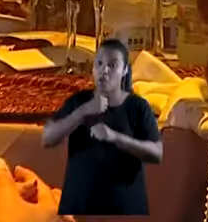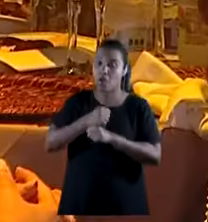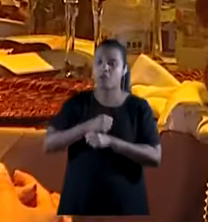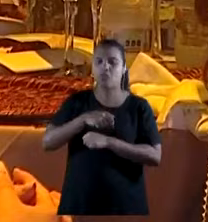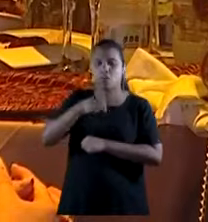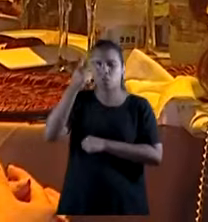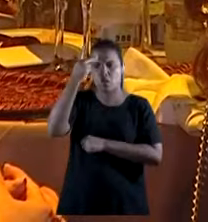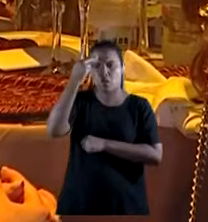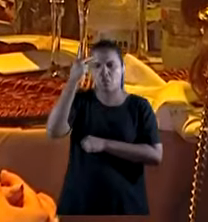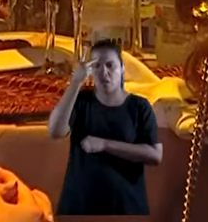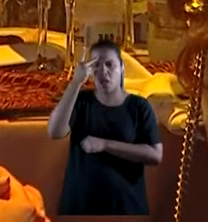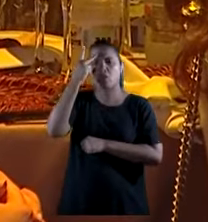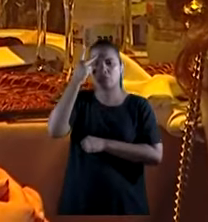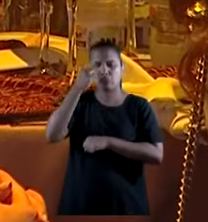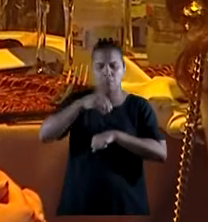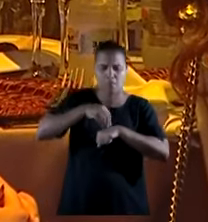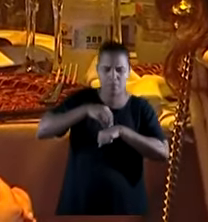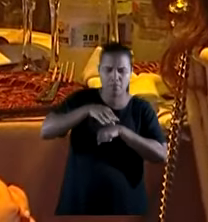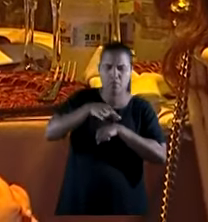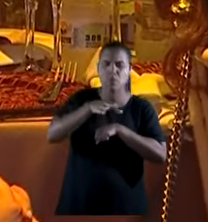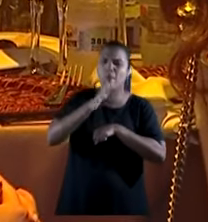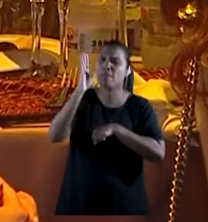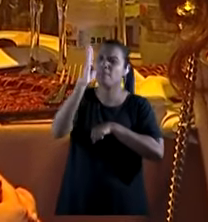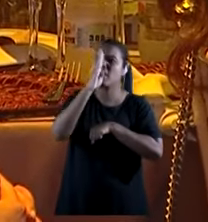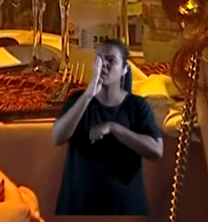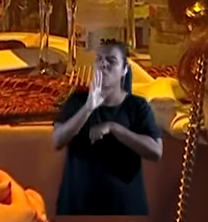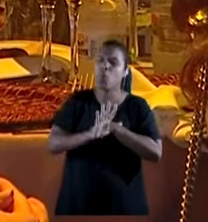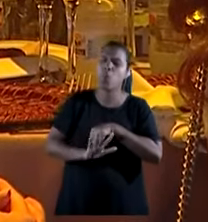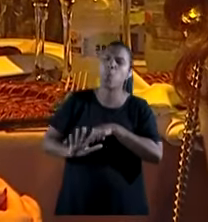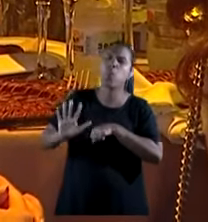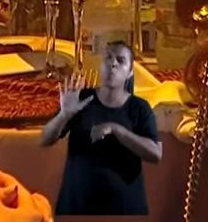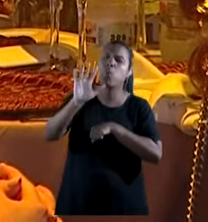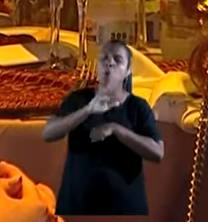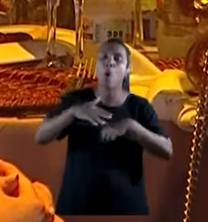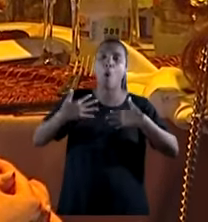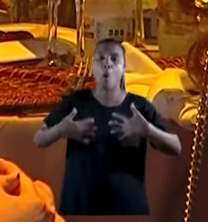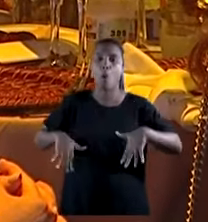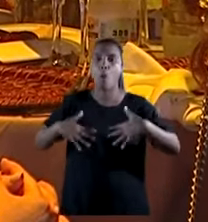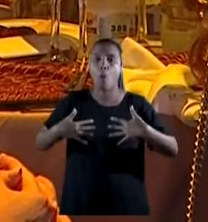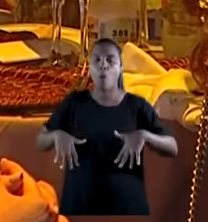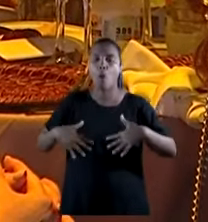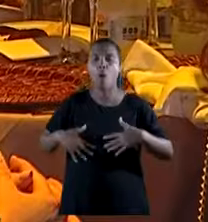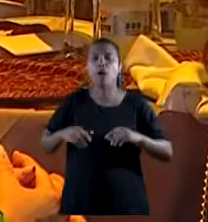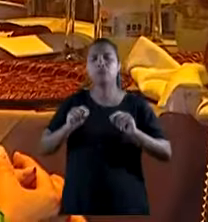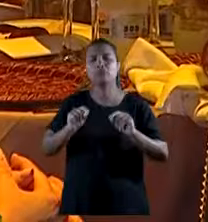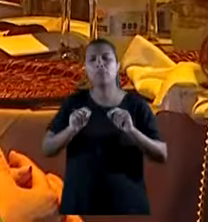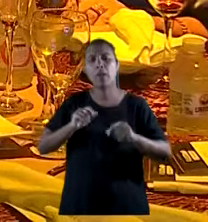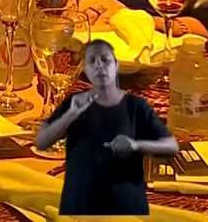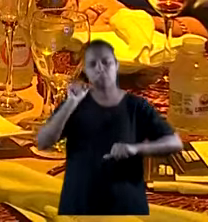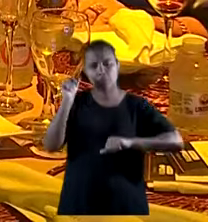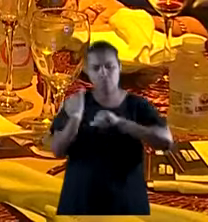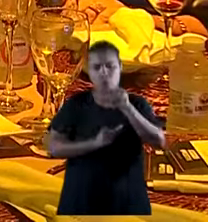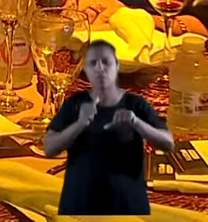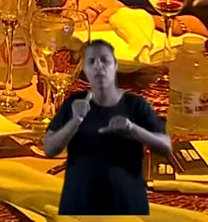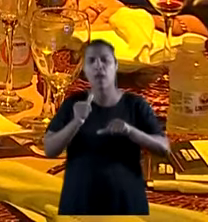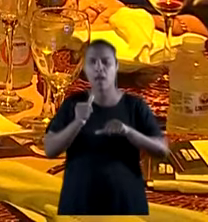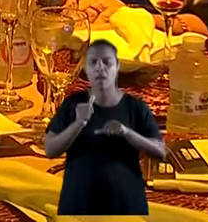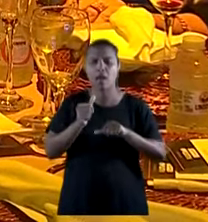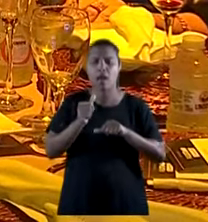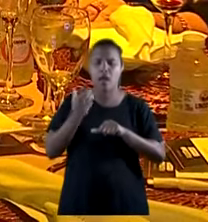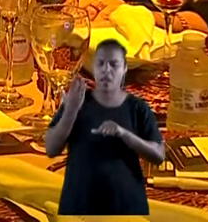deu um recado importantíssimo ao Brasil, de que é possível mudar, romper com as